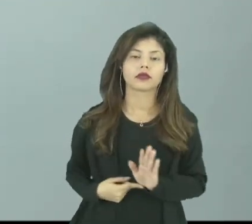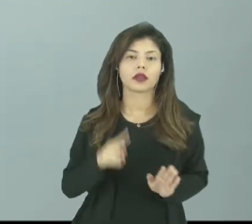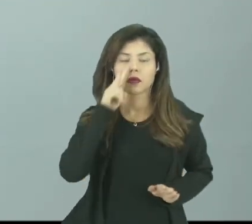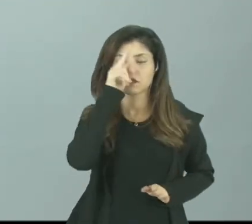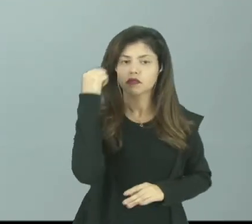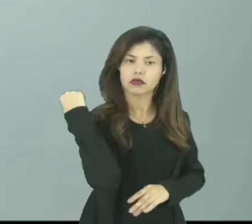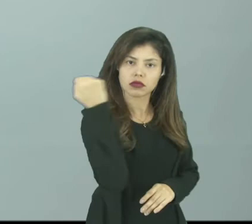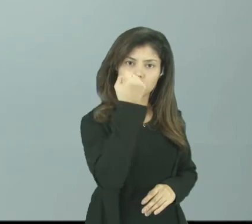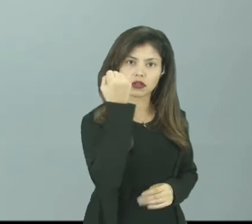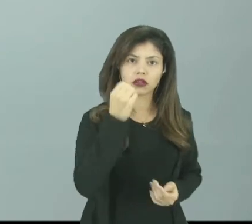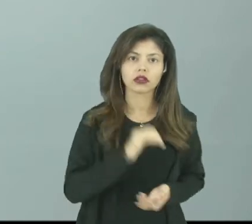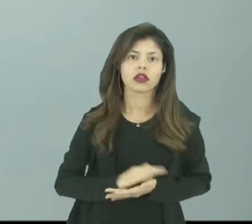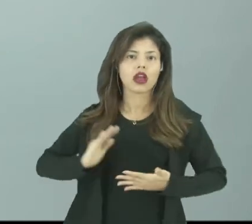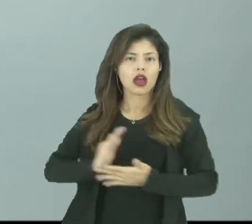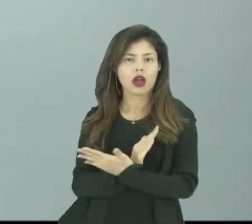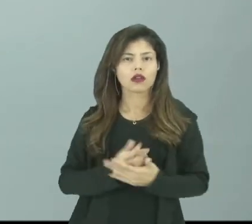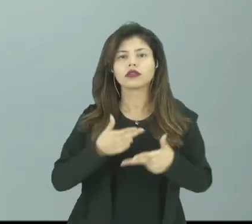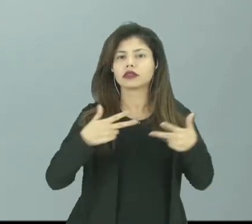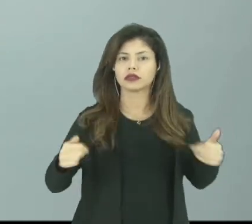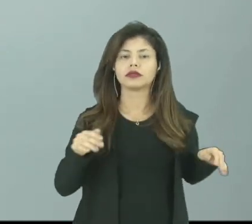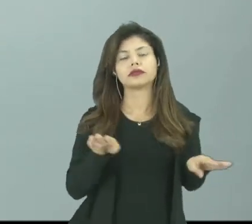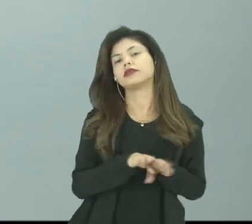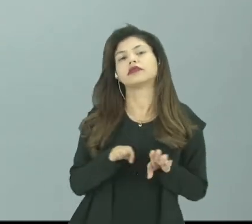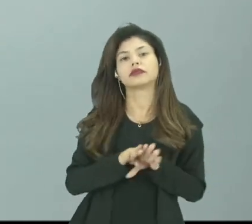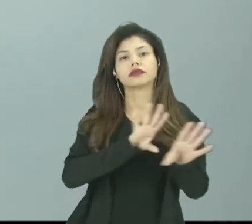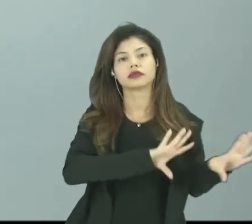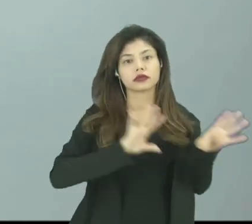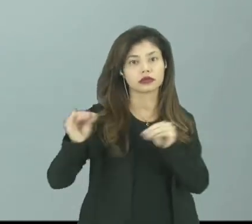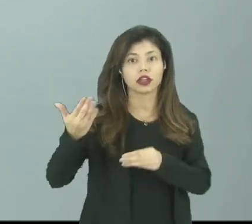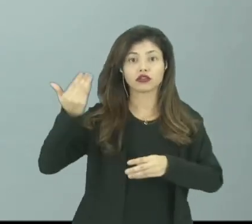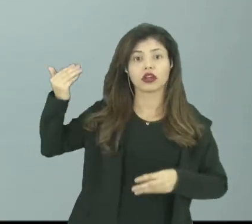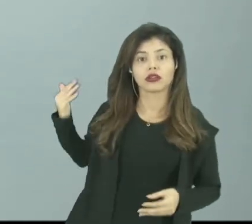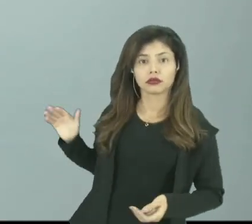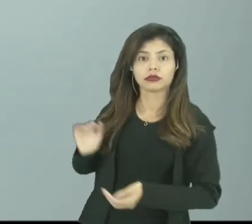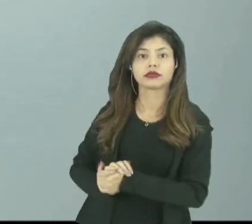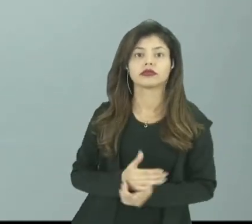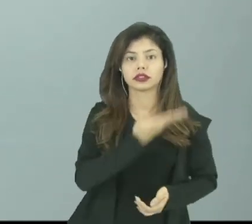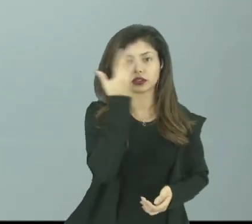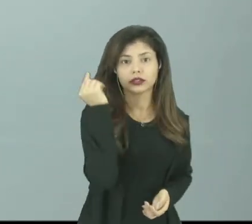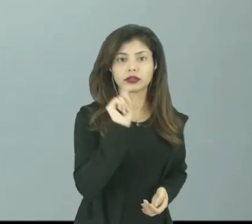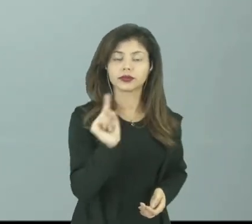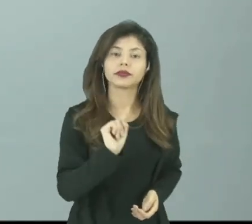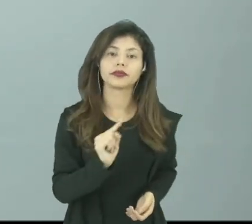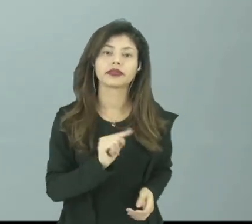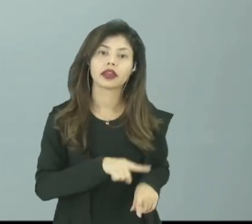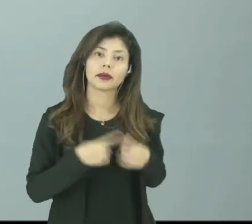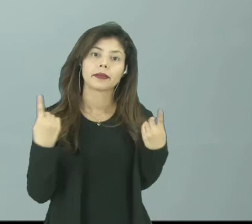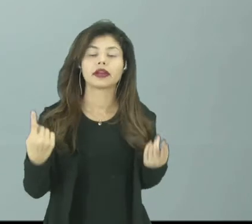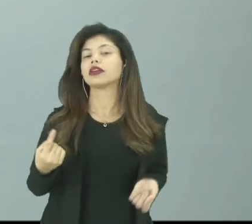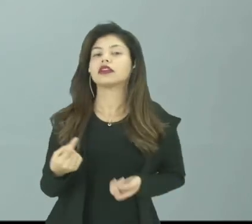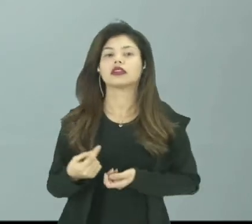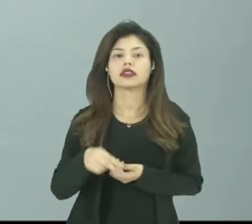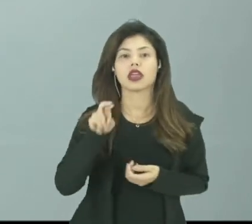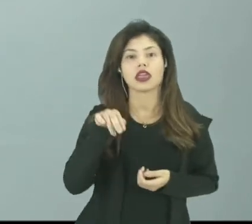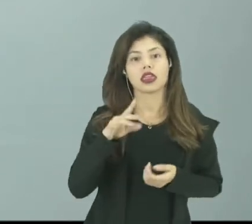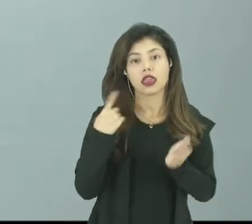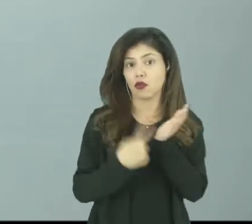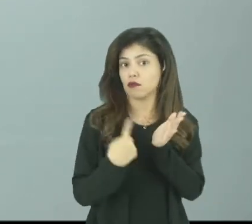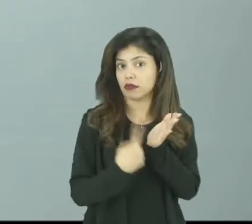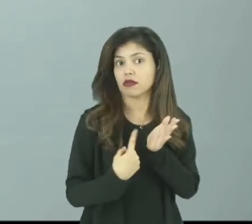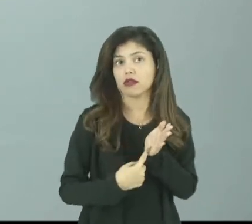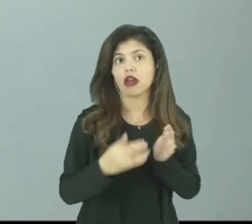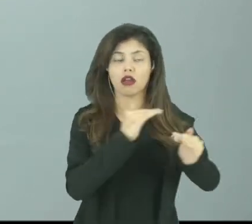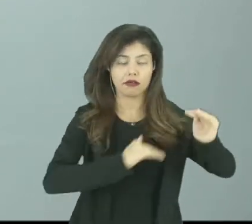existem algumas coisas que não podem ser deixadas de lado. Não é questão de negociar com o soberano, que